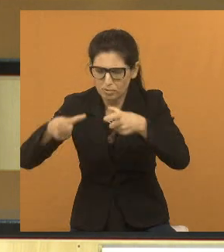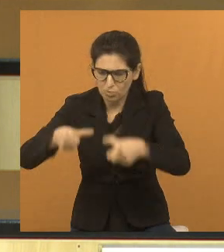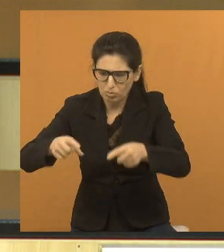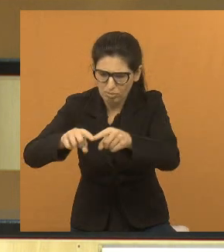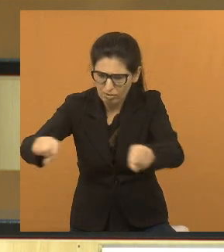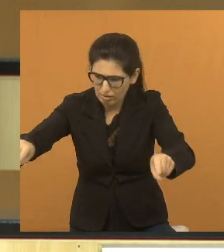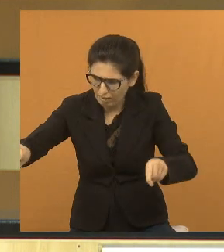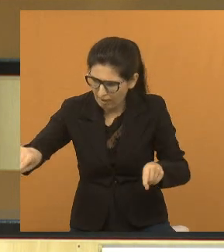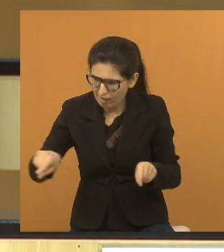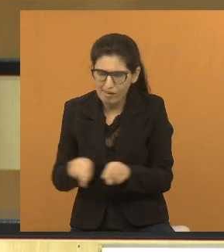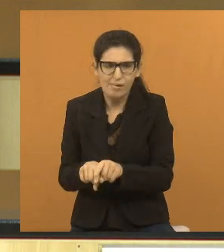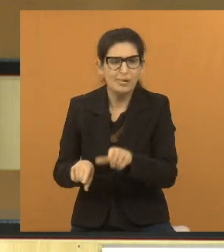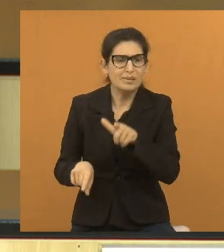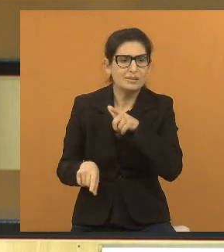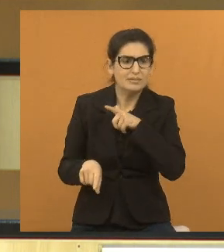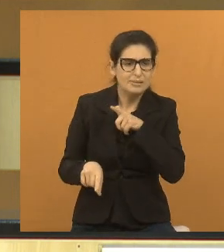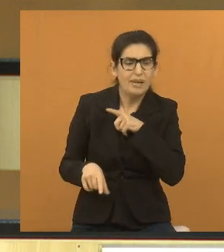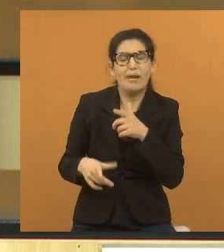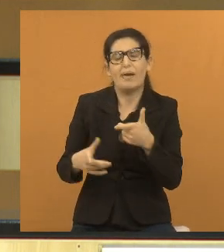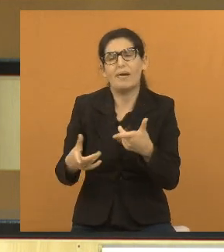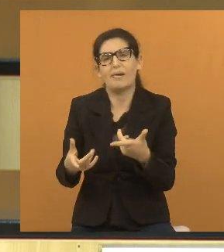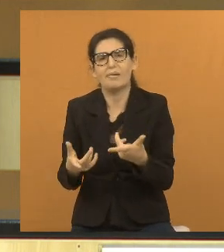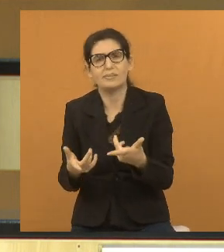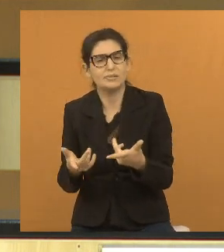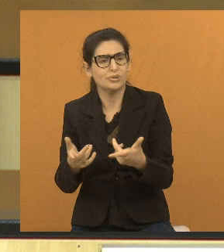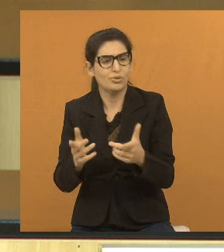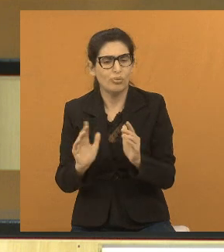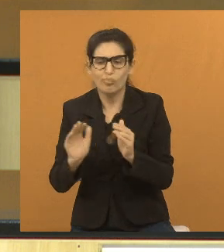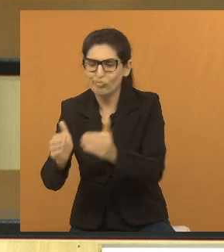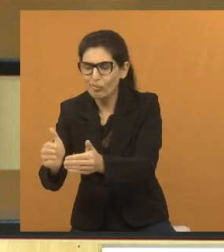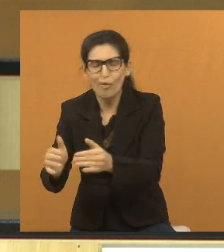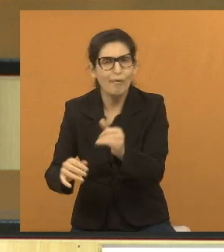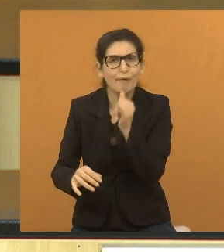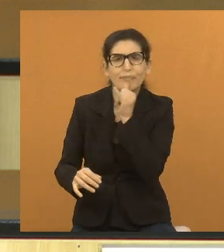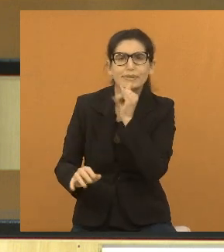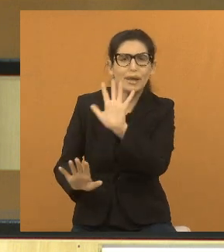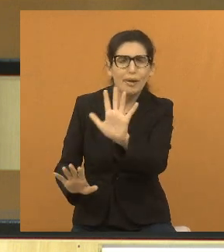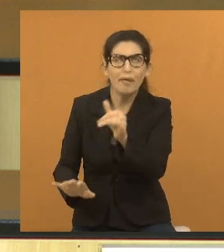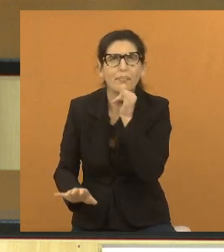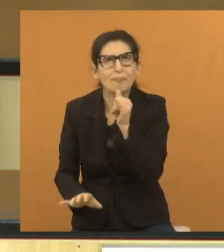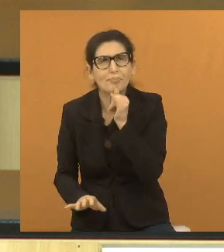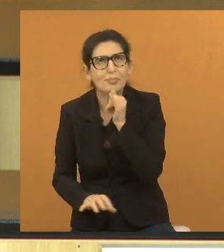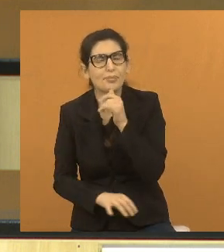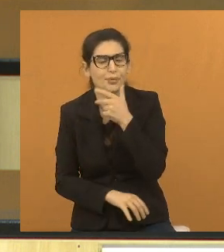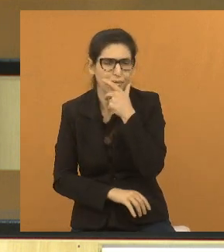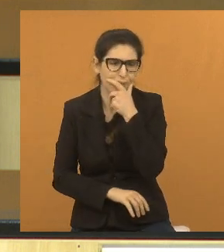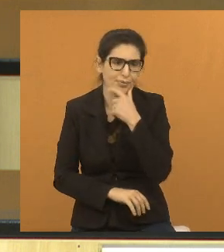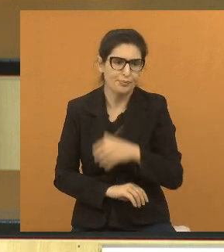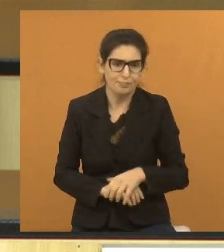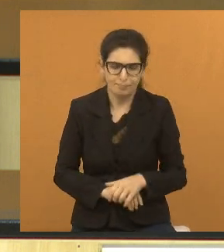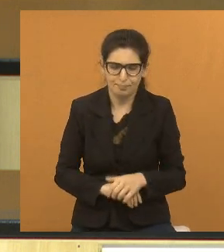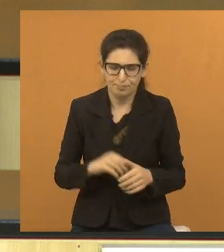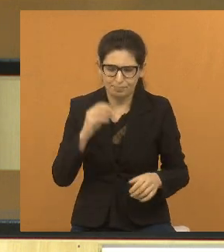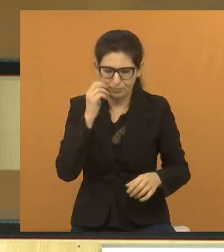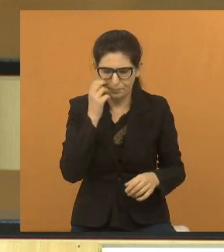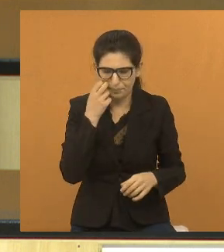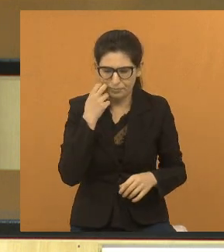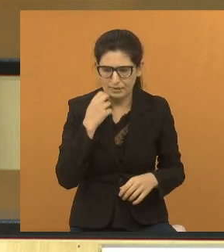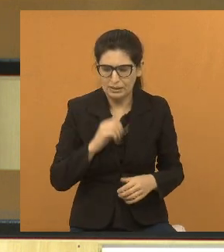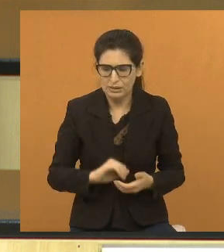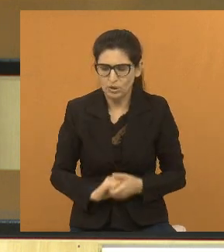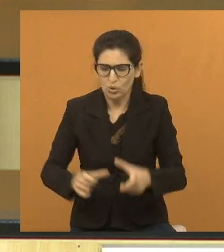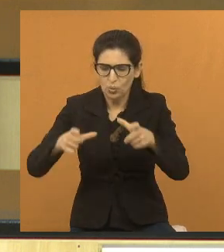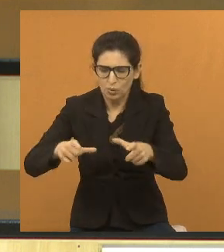restrição urbanística sobre uma questão assim, por exemplo, a taxa de ocupação tem que